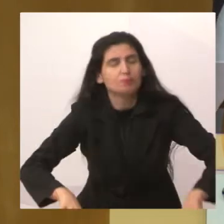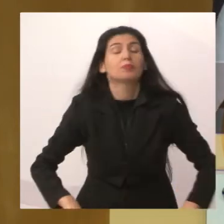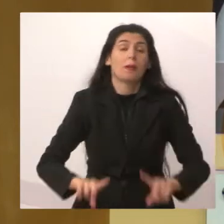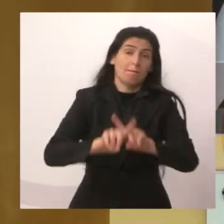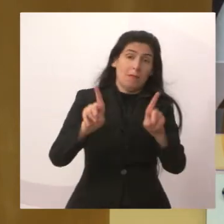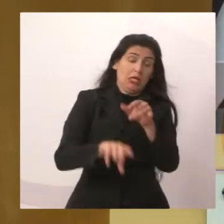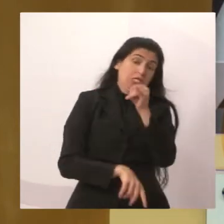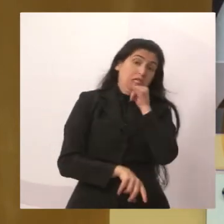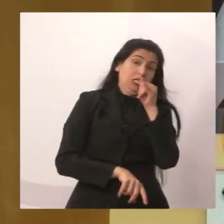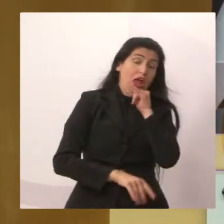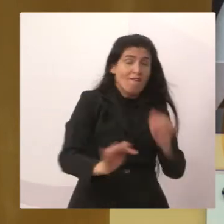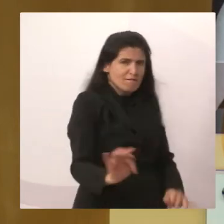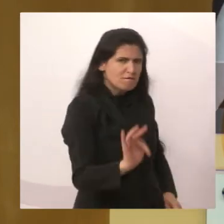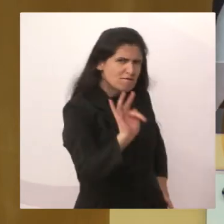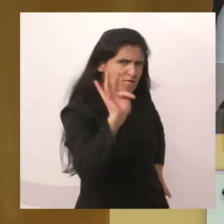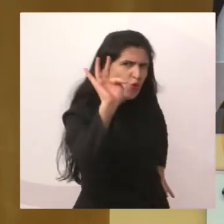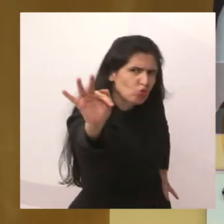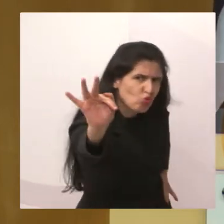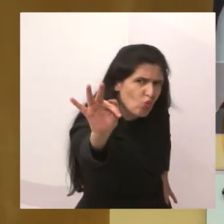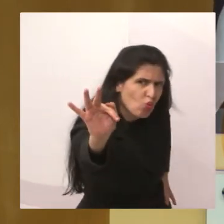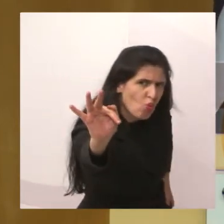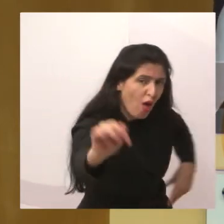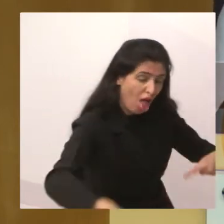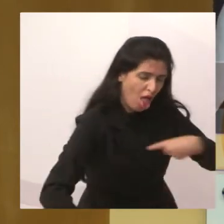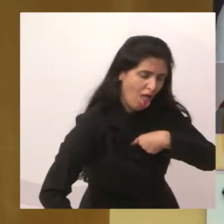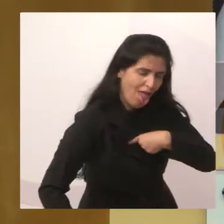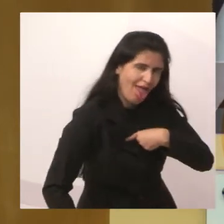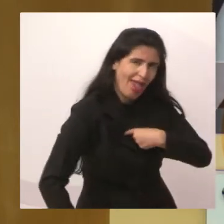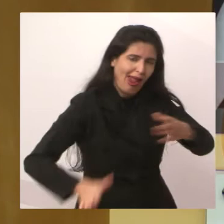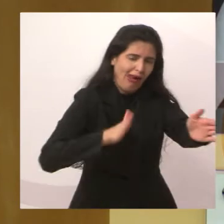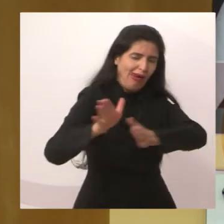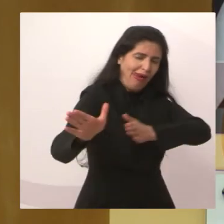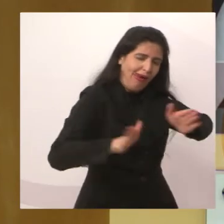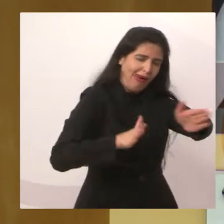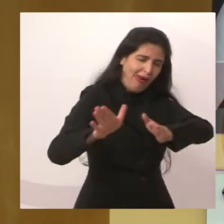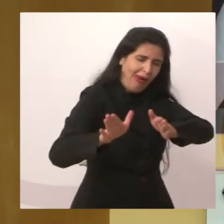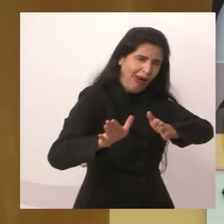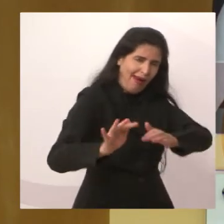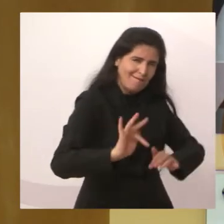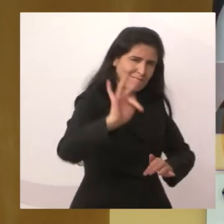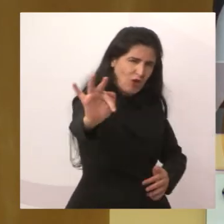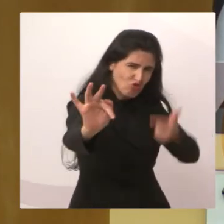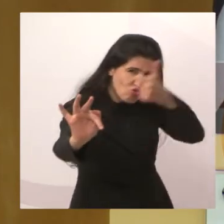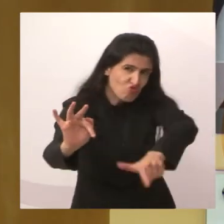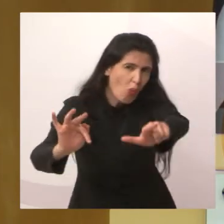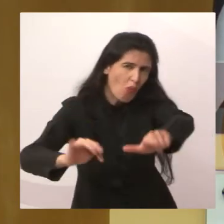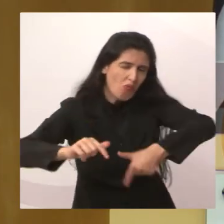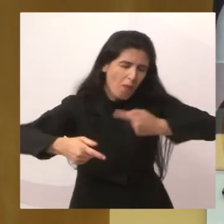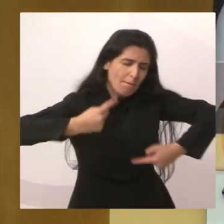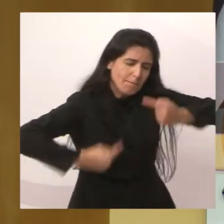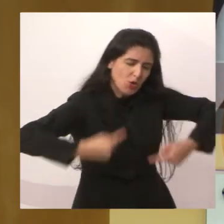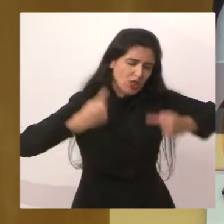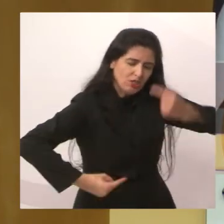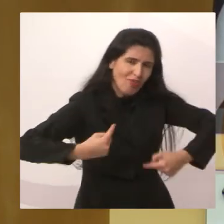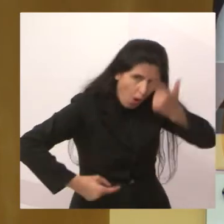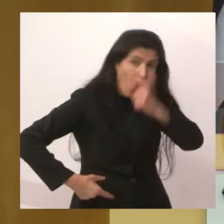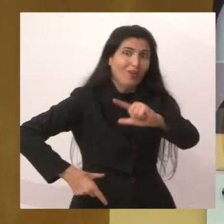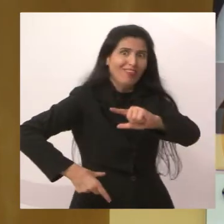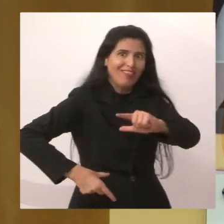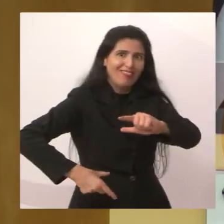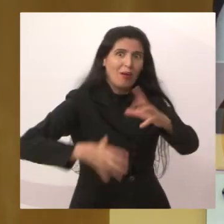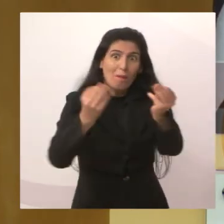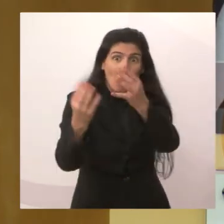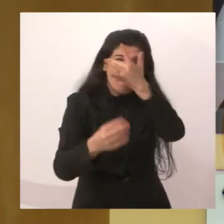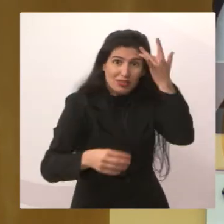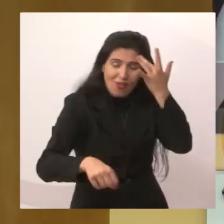no futuro, eu vier a ser eleito nos próximos anos, em qualquer tipo de cargo, se